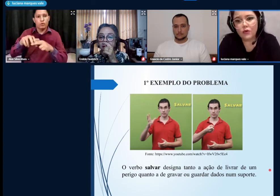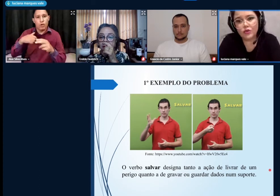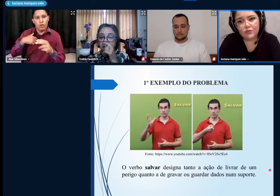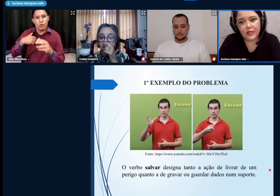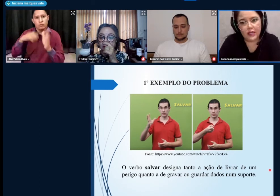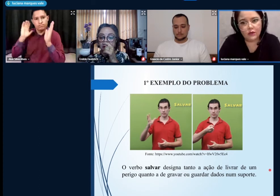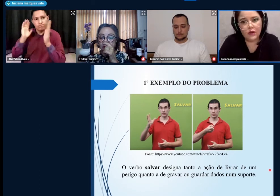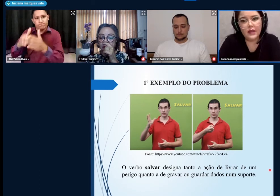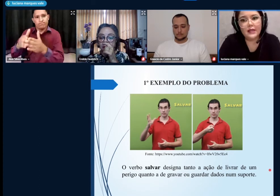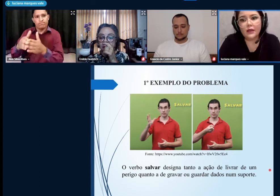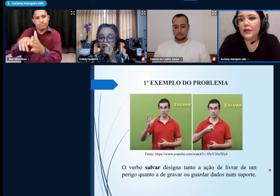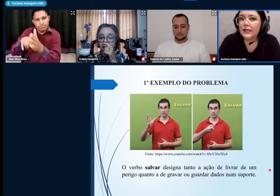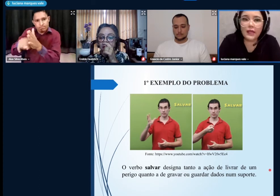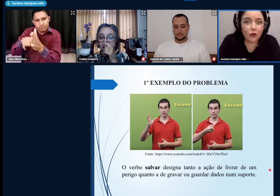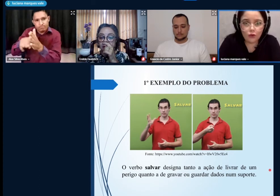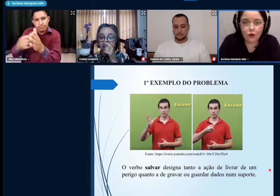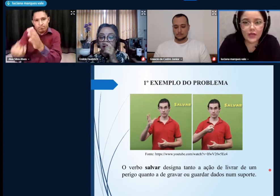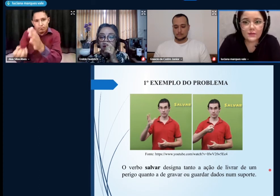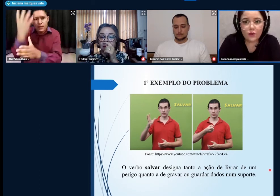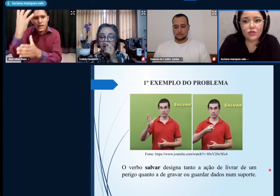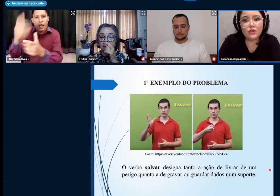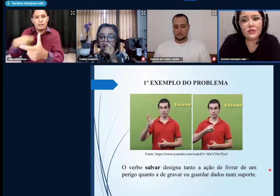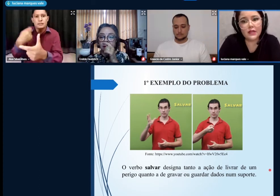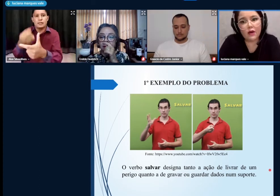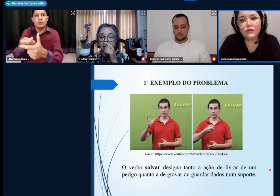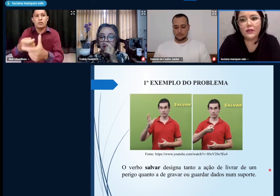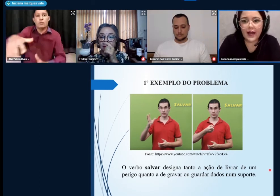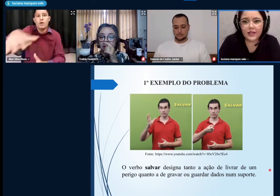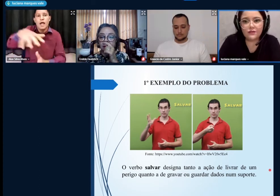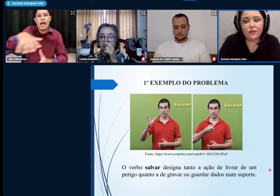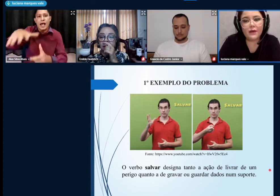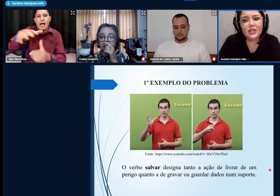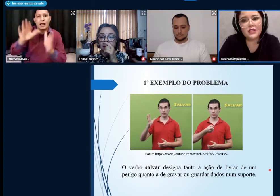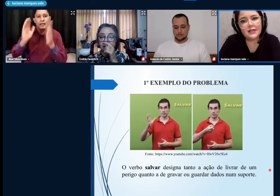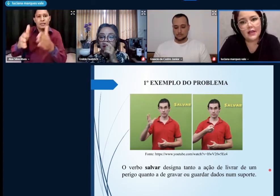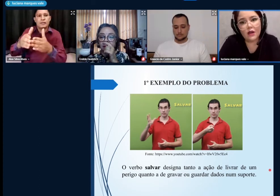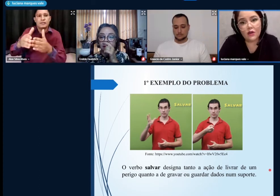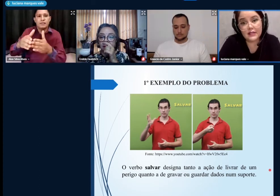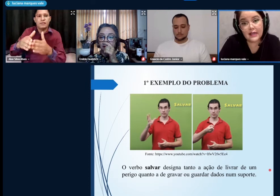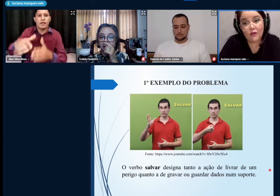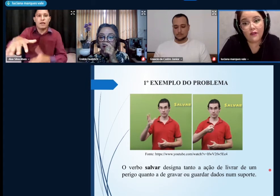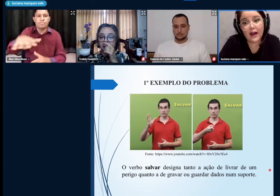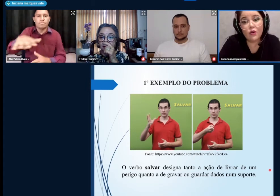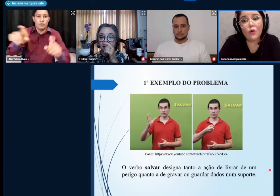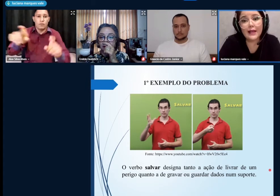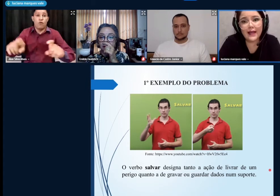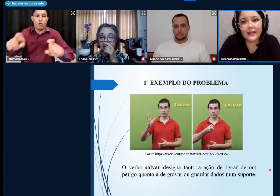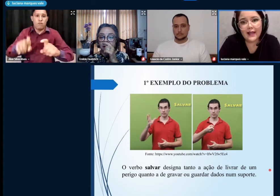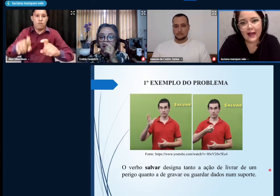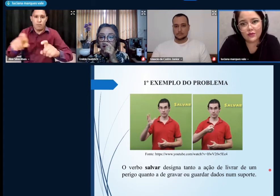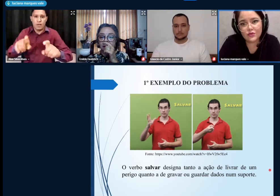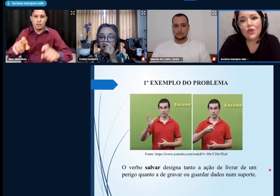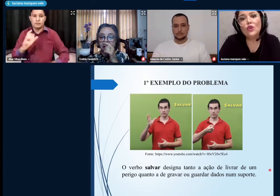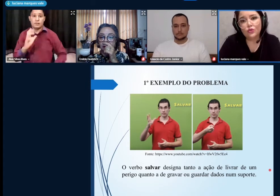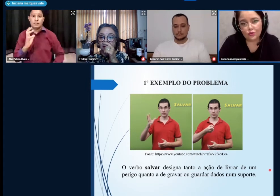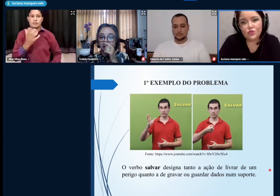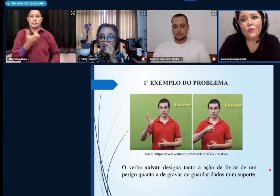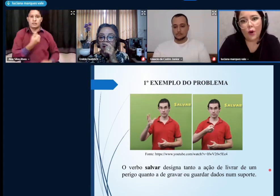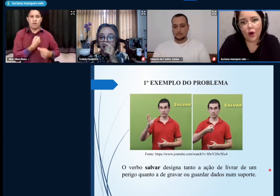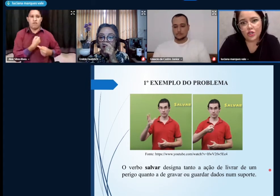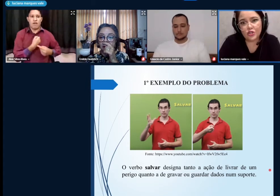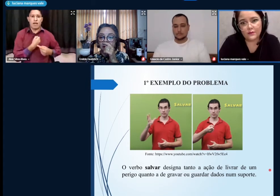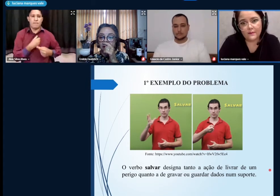ou algo de um perigo. Então, ele não corresponde ao sinal da área de informática, que seria salvar ou guardar dados